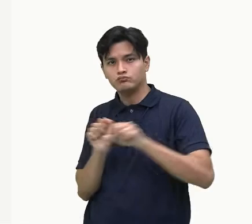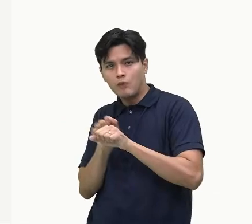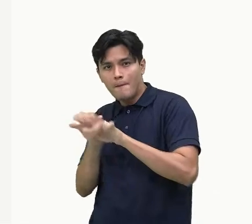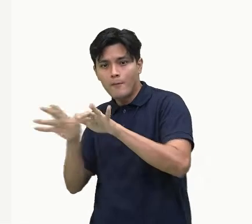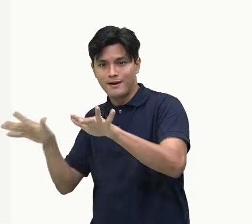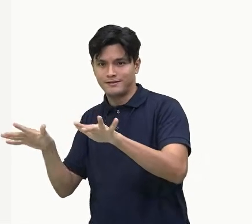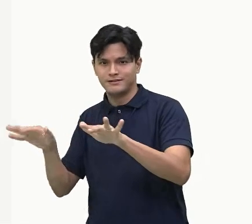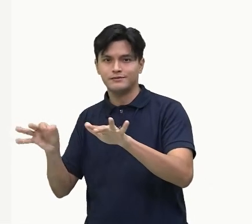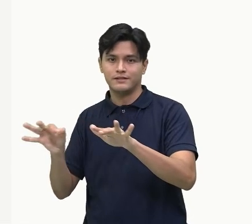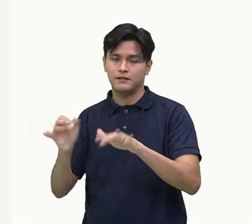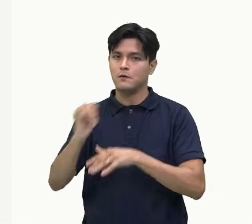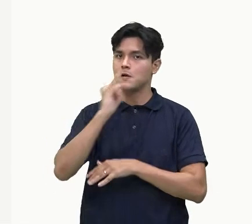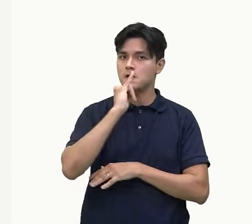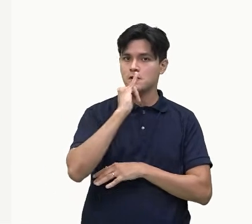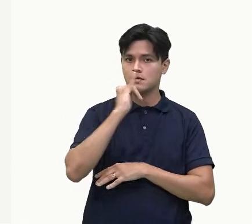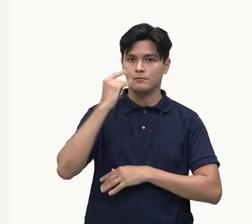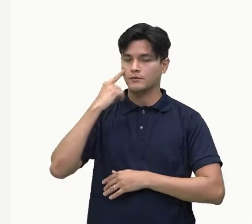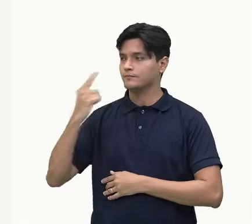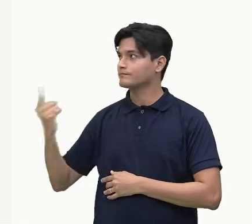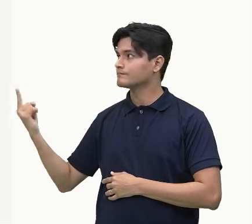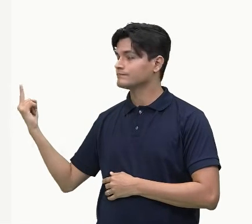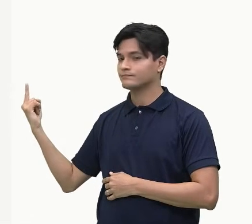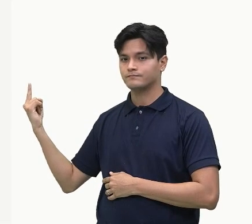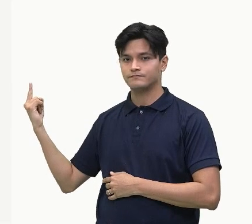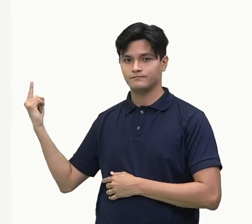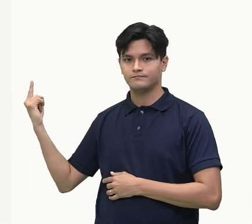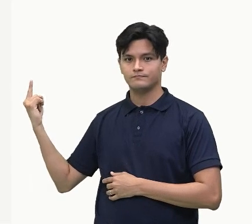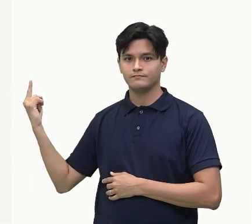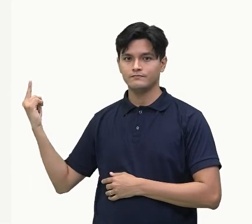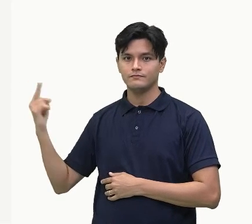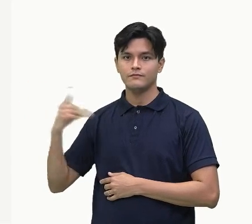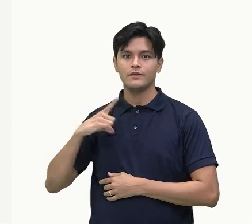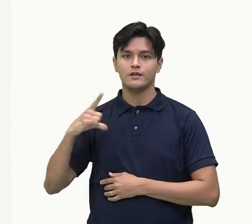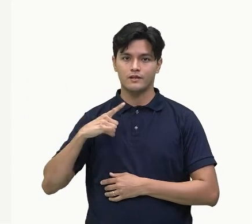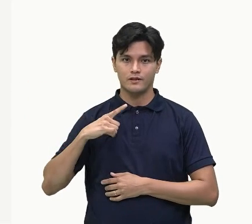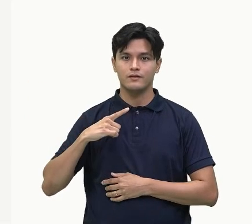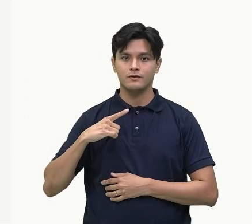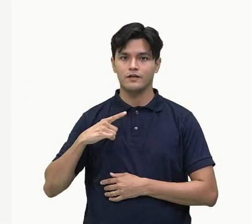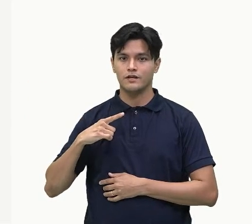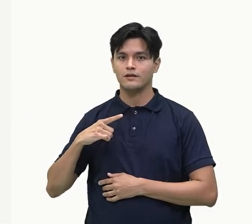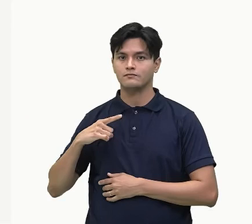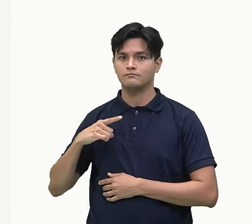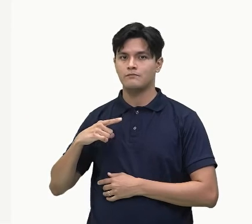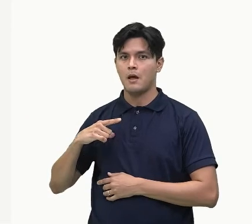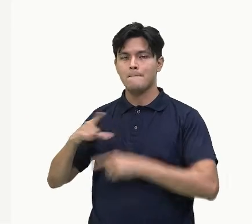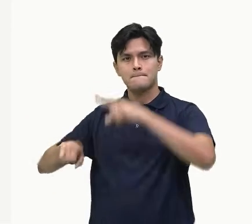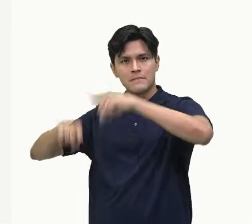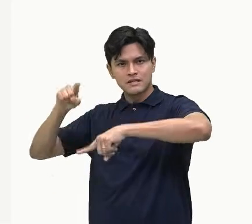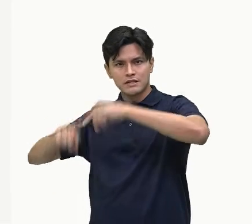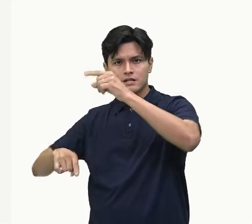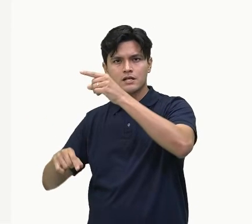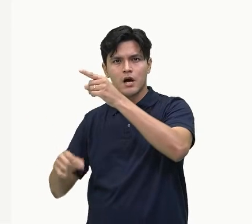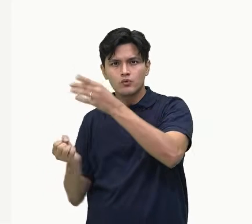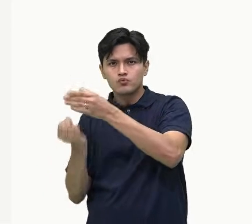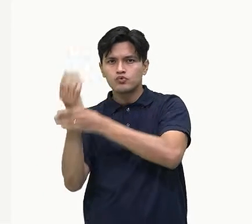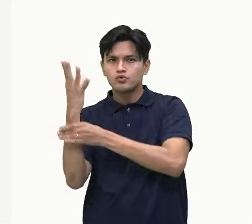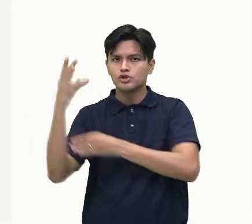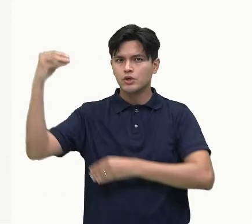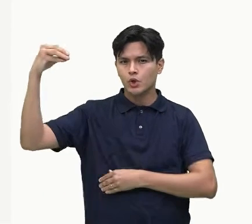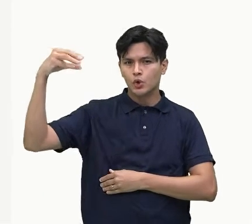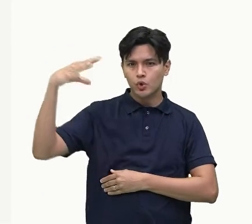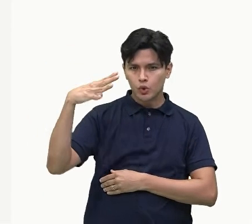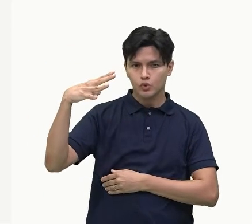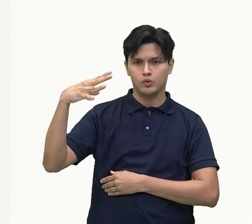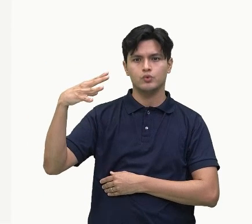na imagem, por exemplo, pessoal, você vê aqui uma fonte de luz monocromática, ou seja, que está emitindo apenas uma